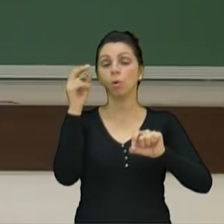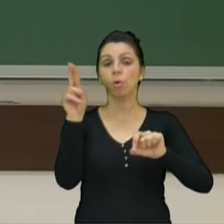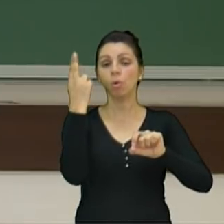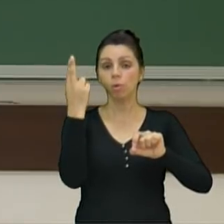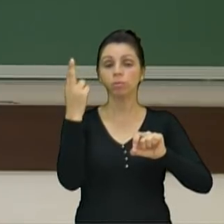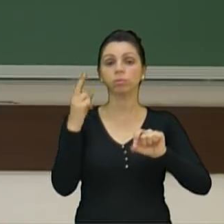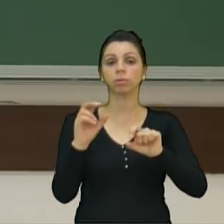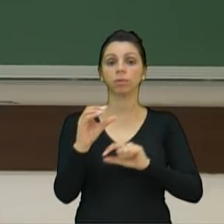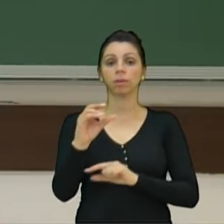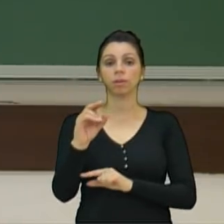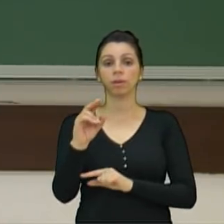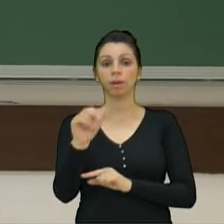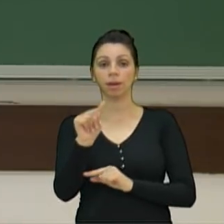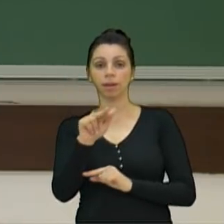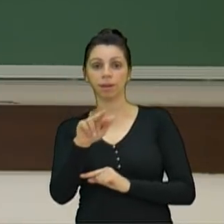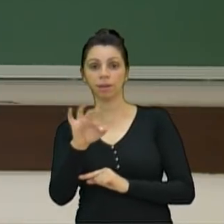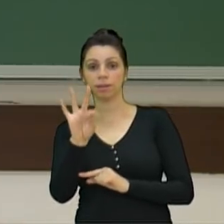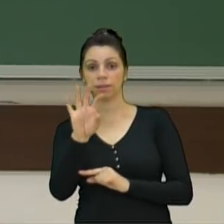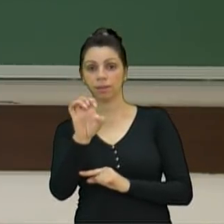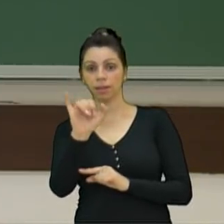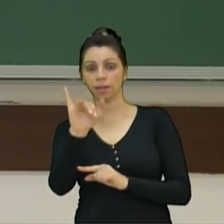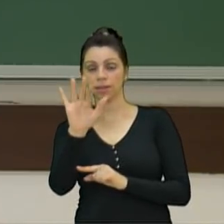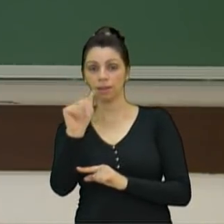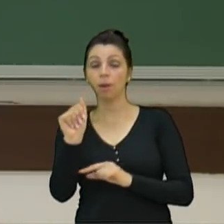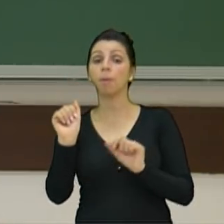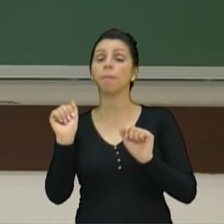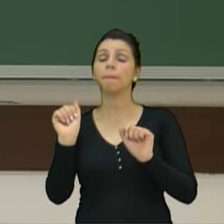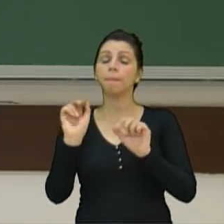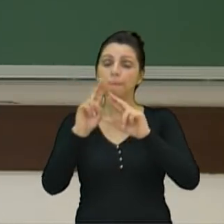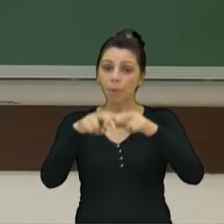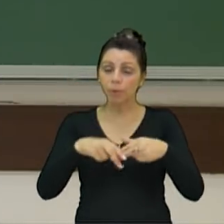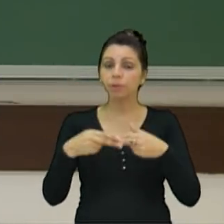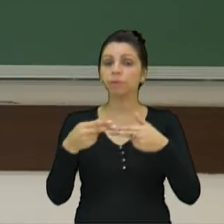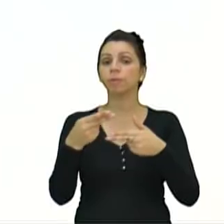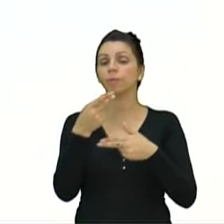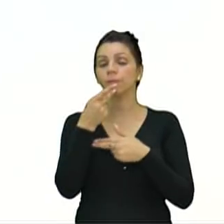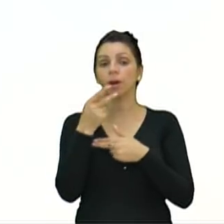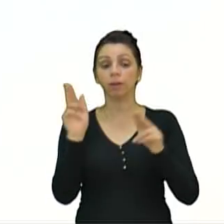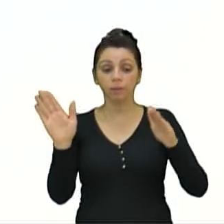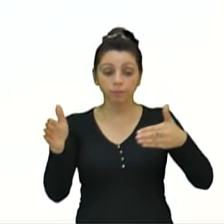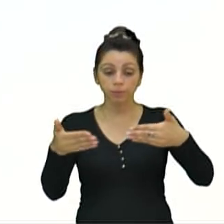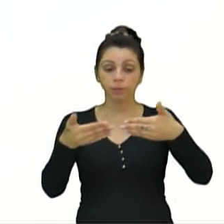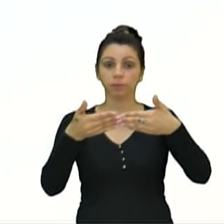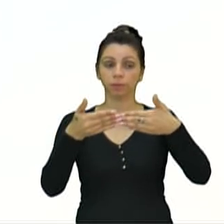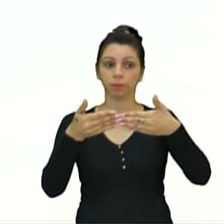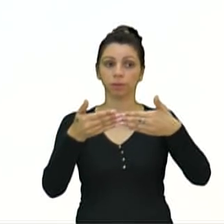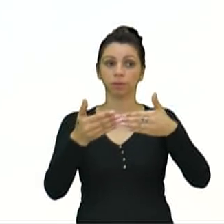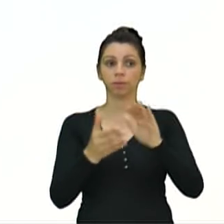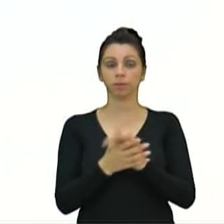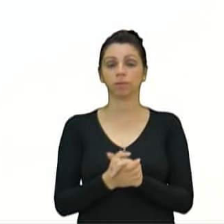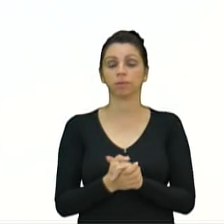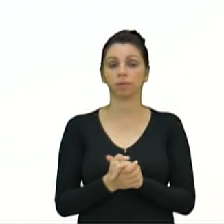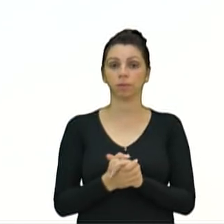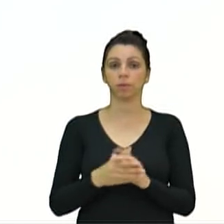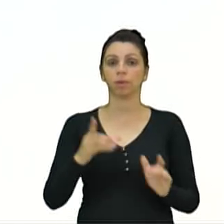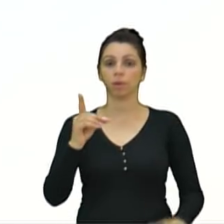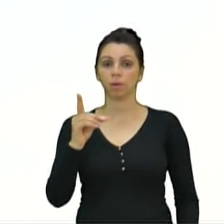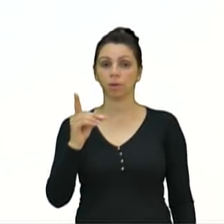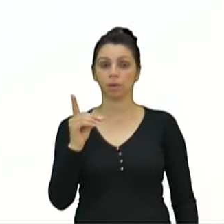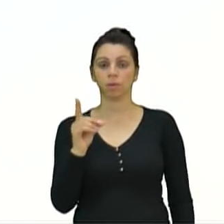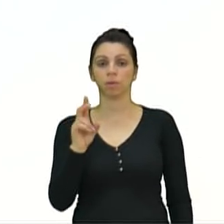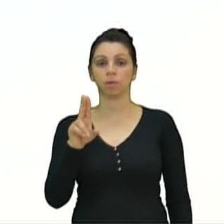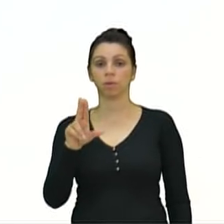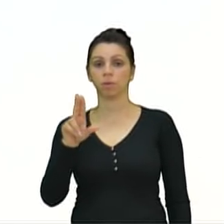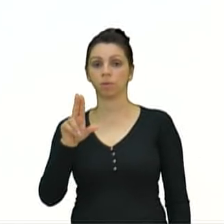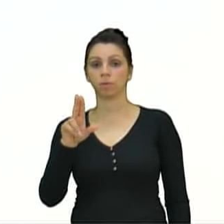Por isso que ela é dita fechada, tá? Dupla, porque como a gente acabou de ver, o sangue para fazer aquele